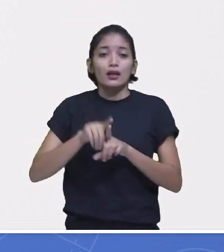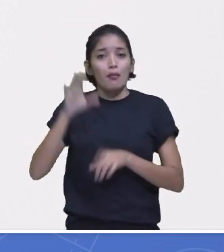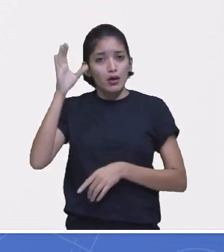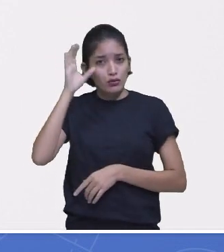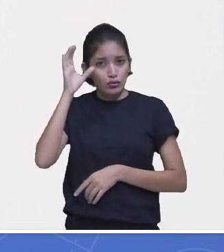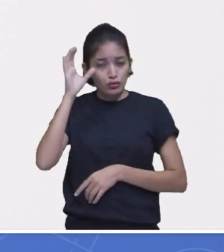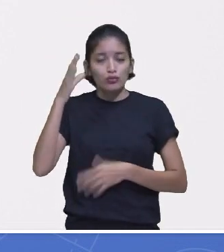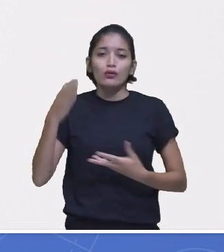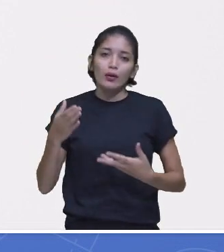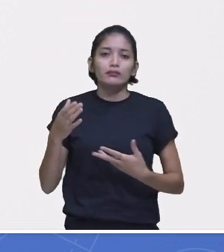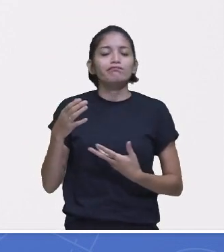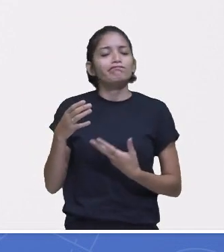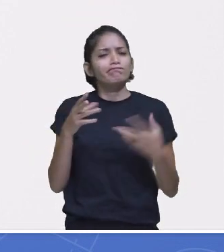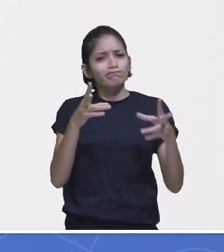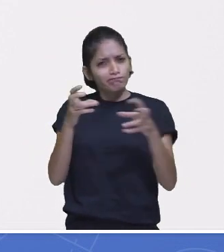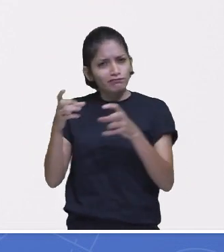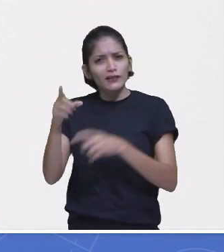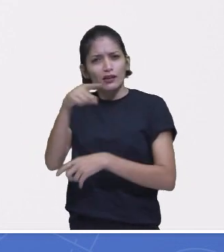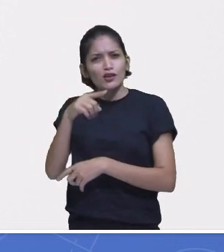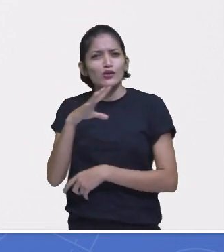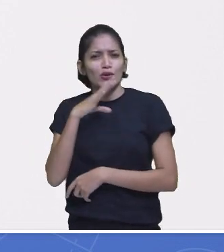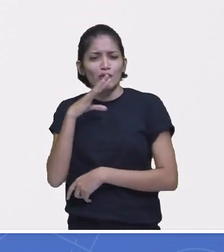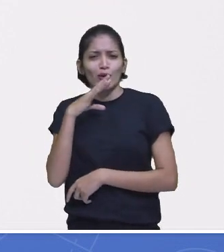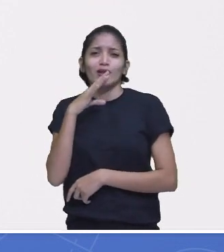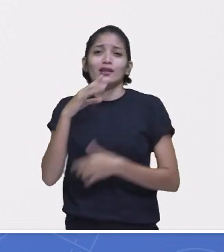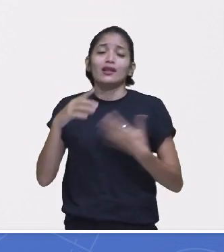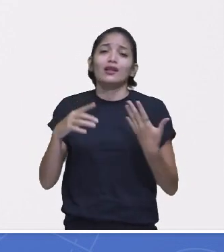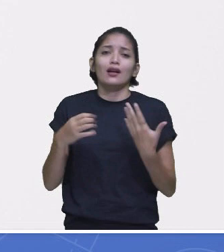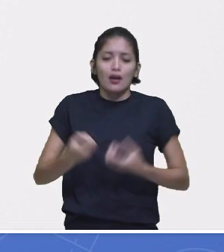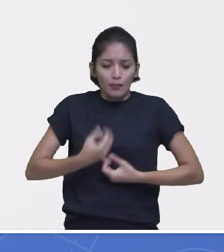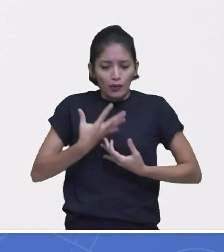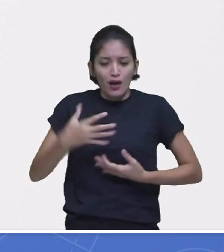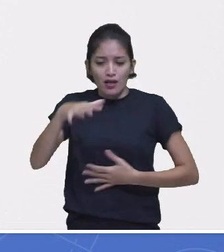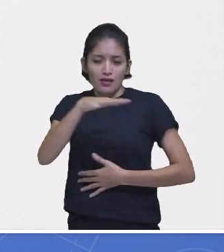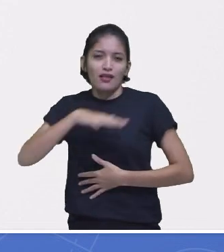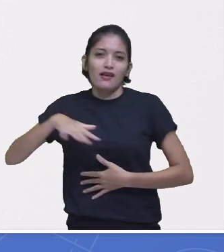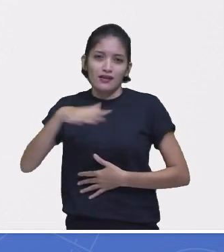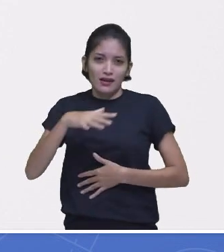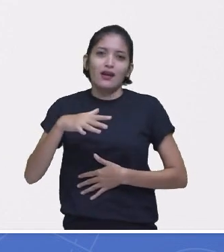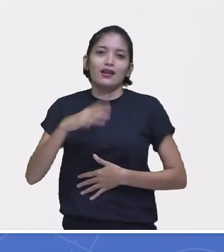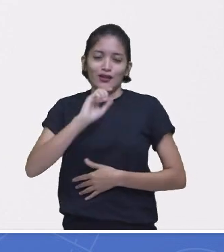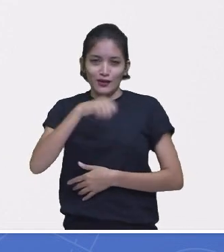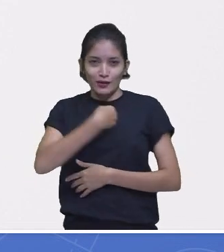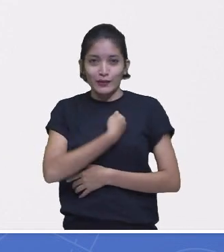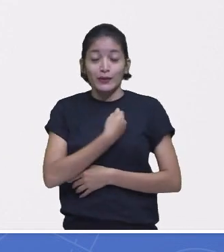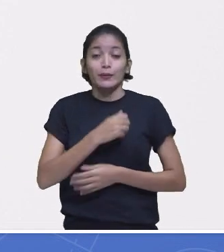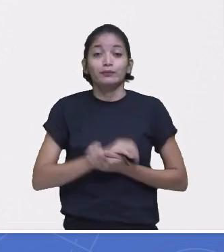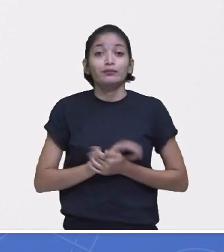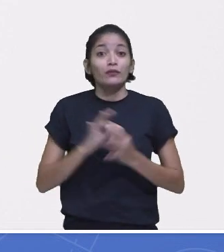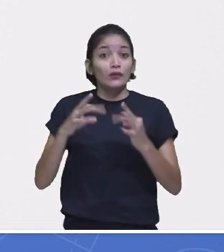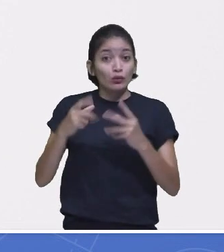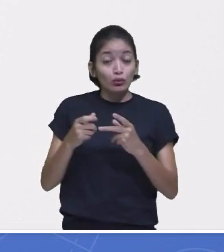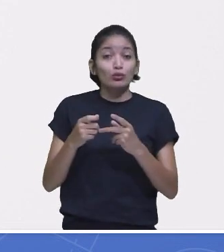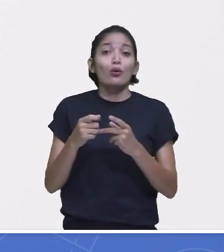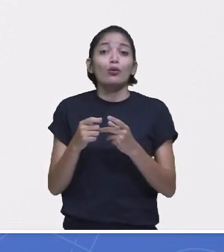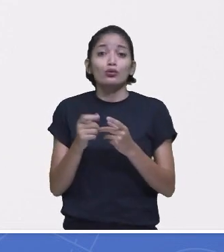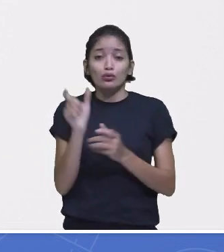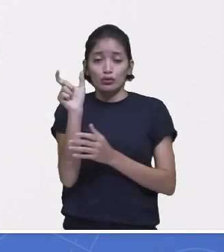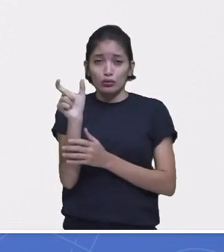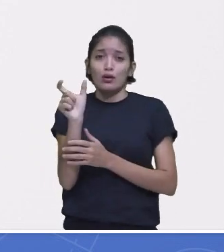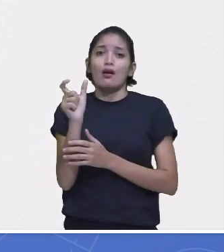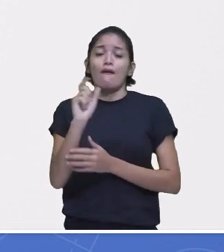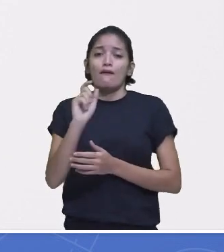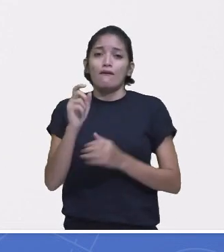bom que vocês terminaram conhecendo poetas aí do mundo hispânico, né? Todos os verbos das